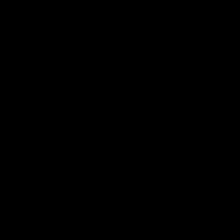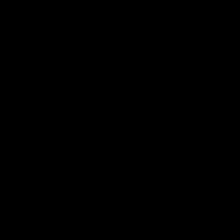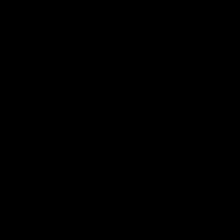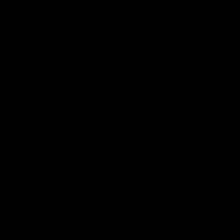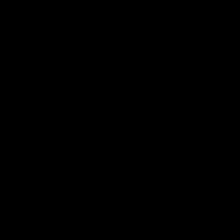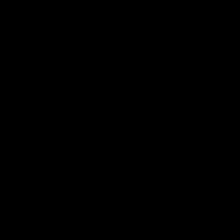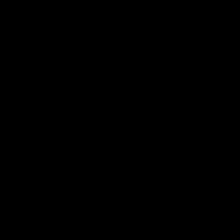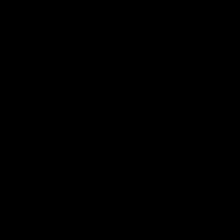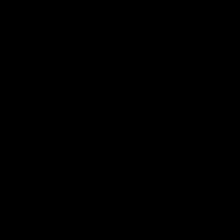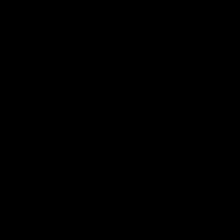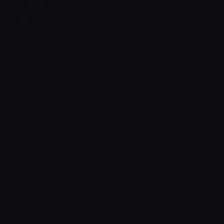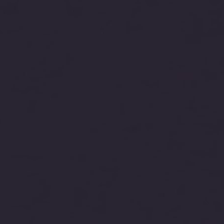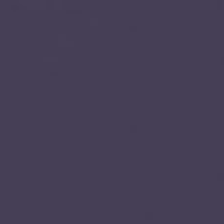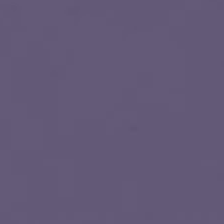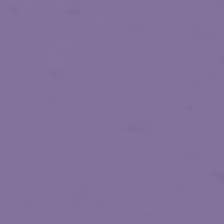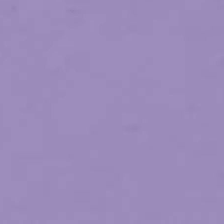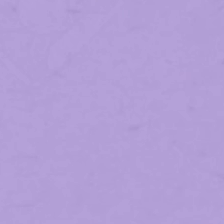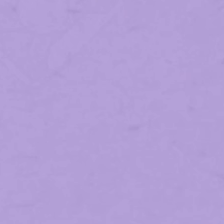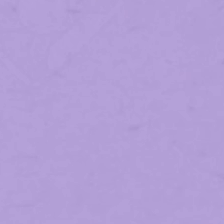bem depois do fim de tudo, medo.